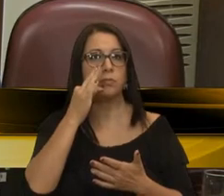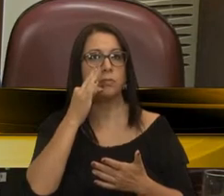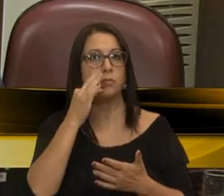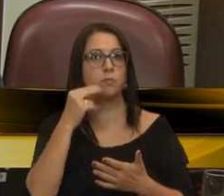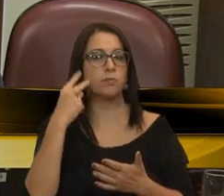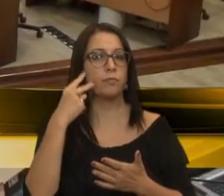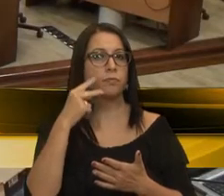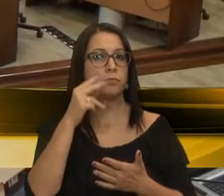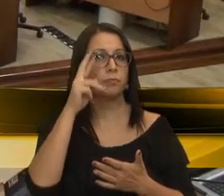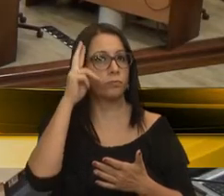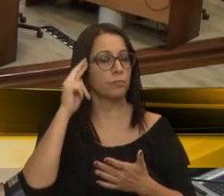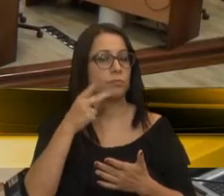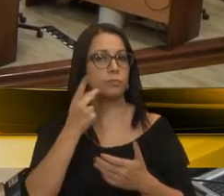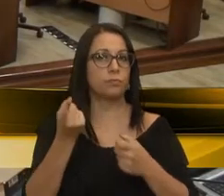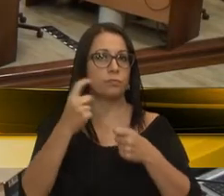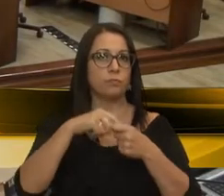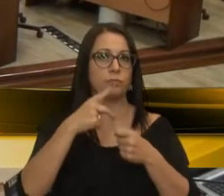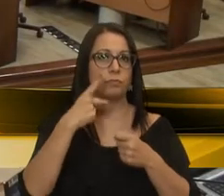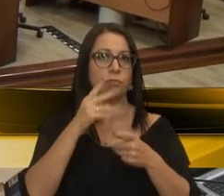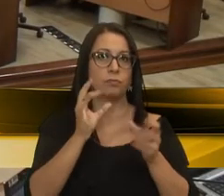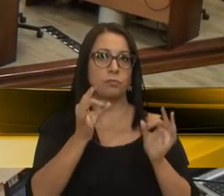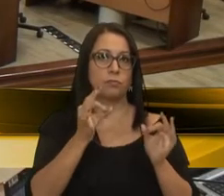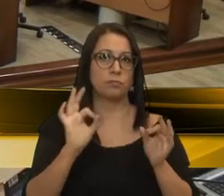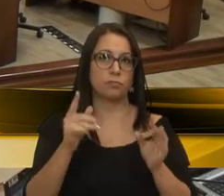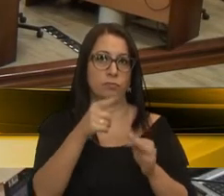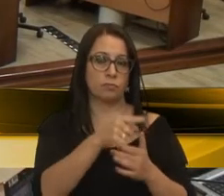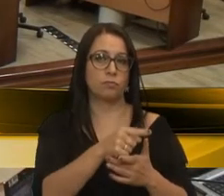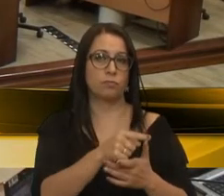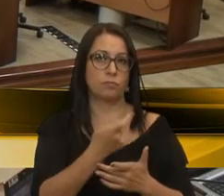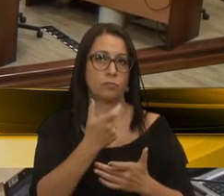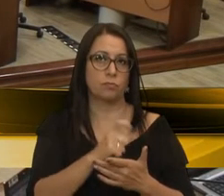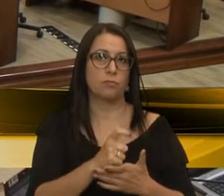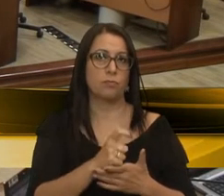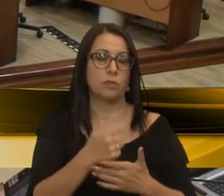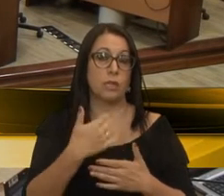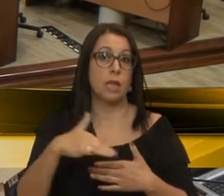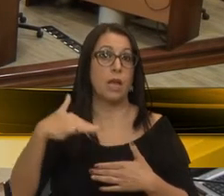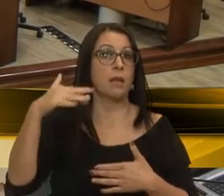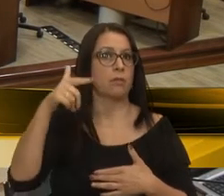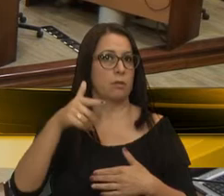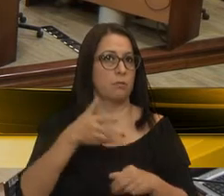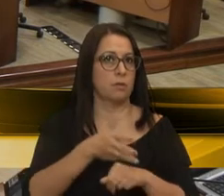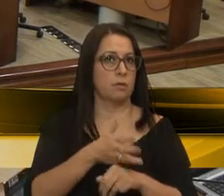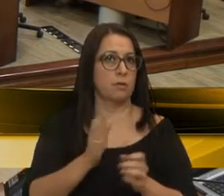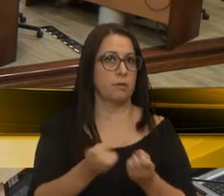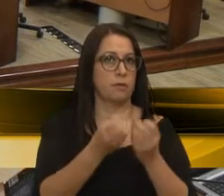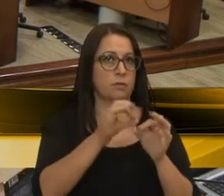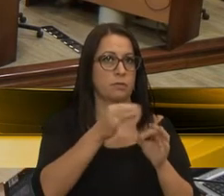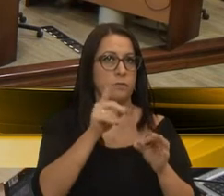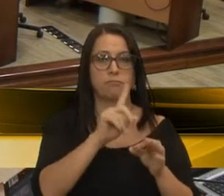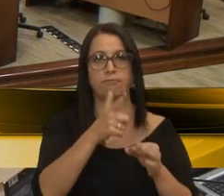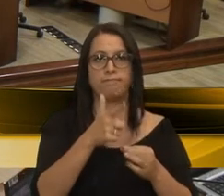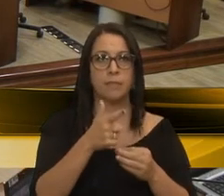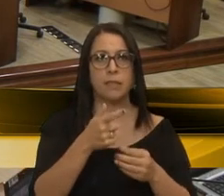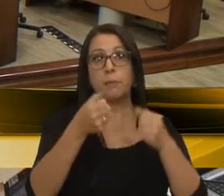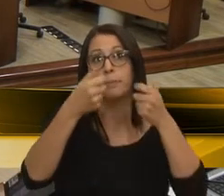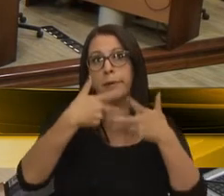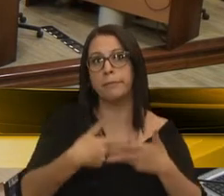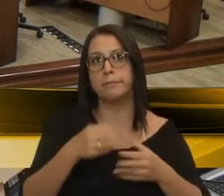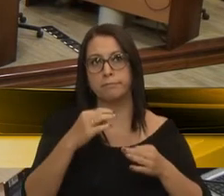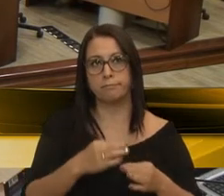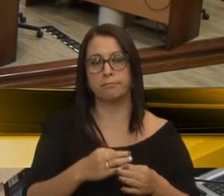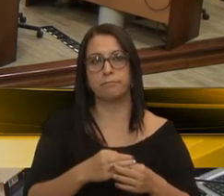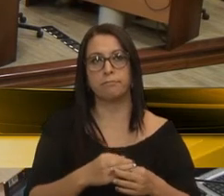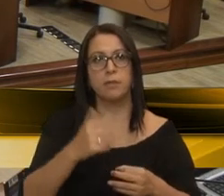Vereador Rafael, volto a dizer que concordo contigo, acho que esse aumento não se tem uma